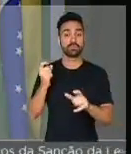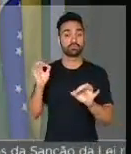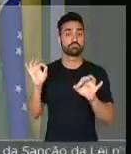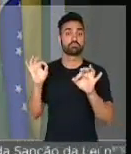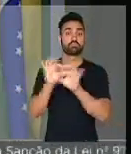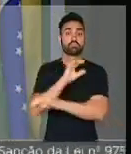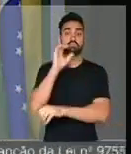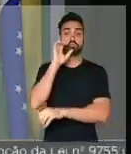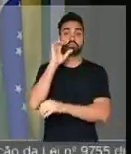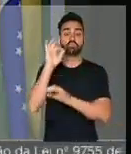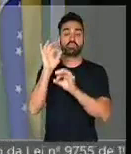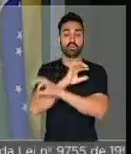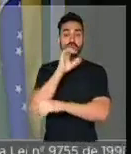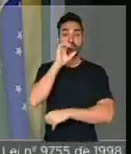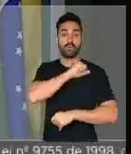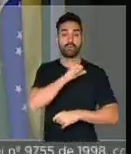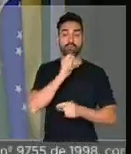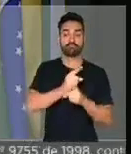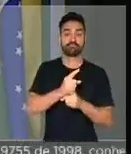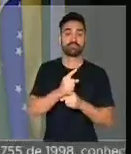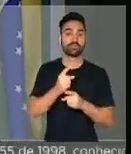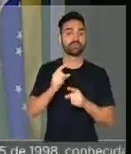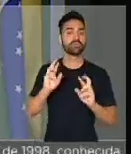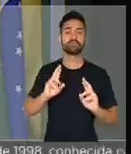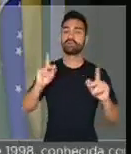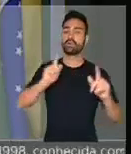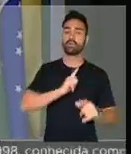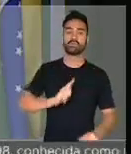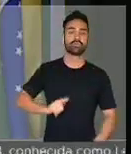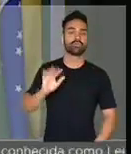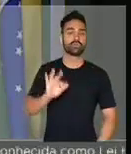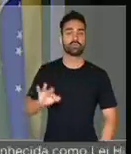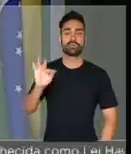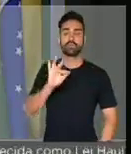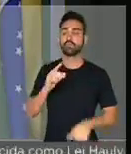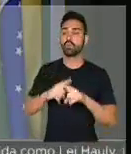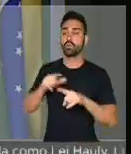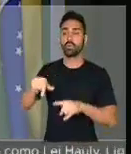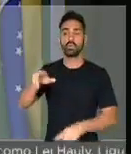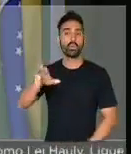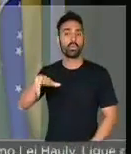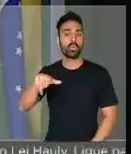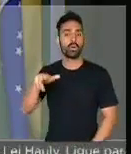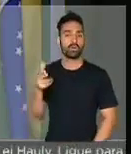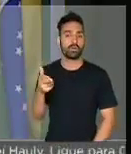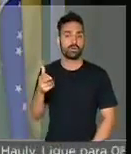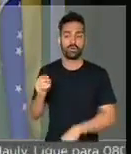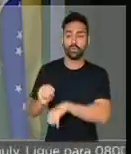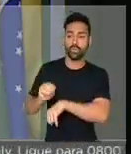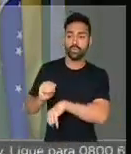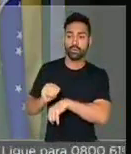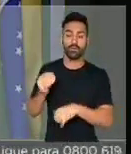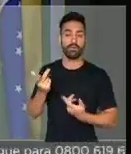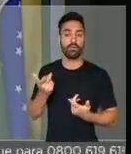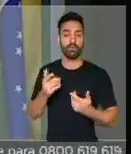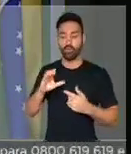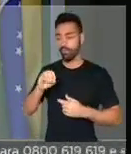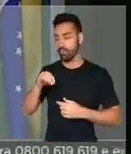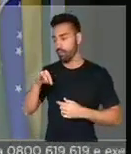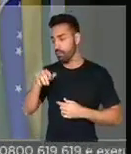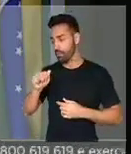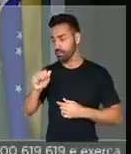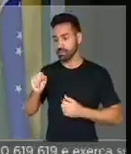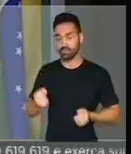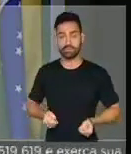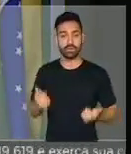era rapidamente detetado. Diferentemente da União, que ela nunca zelou pelas suas contas